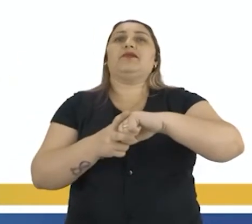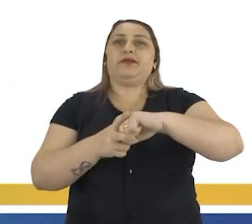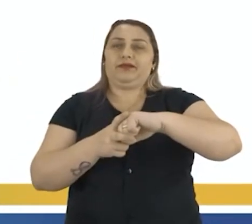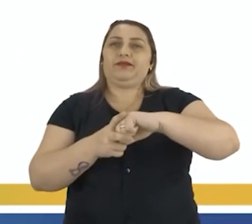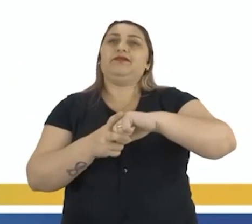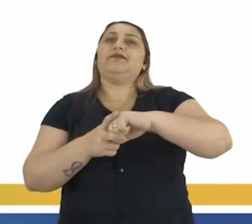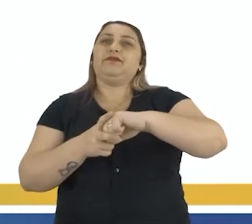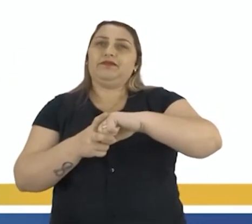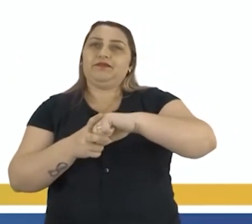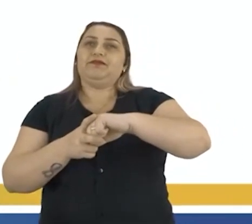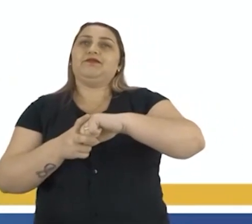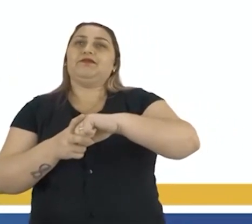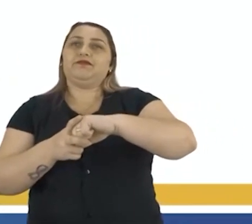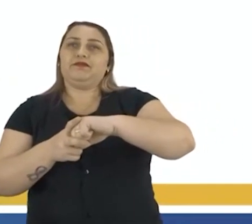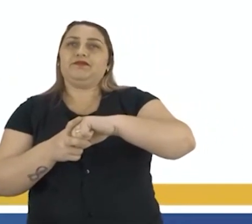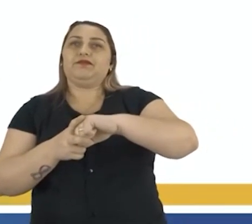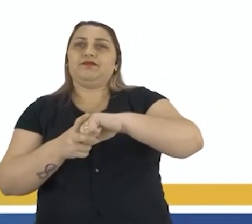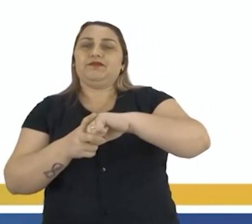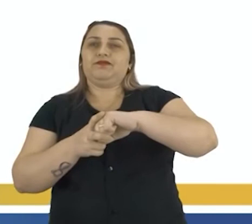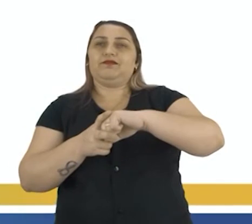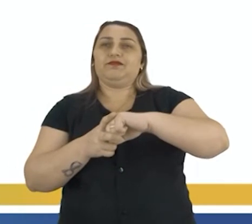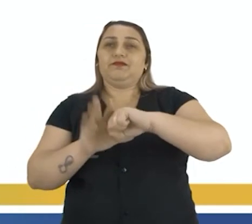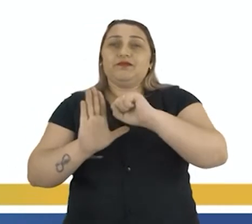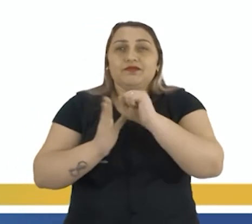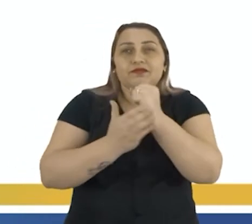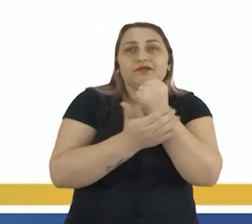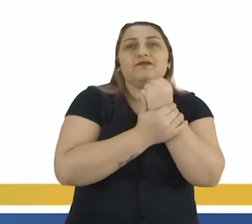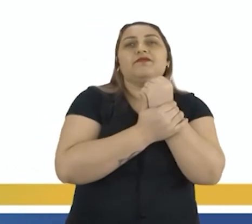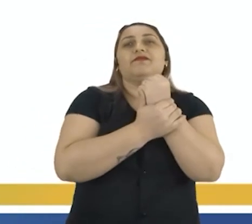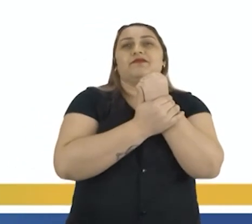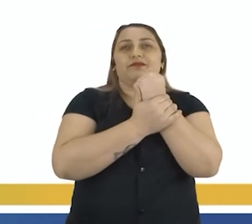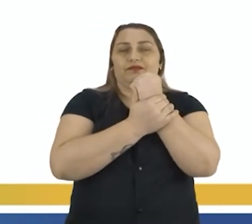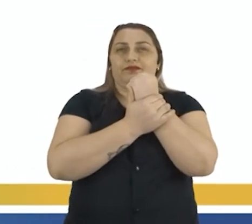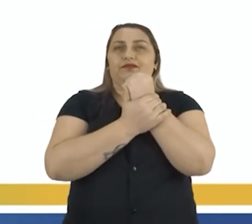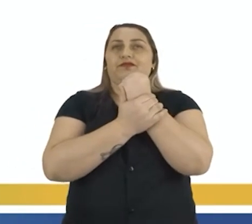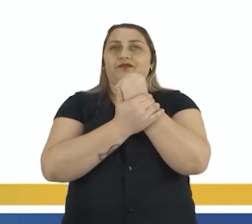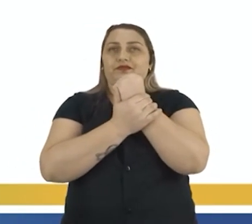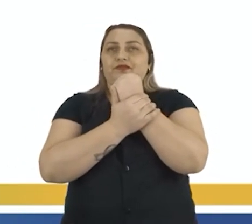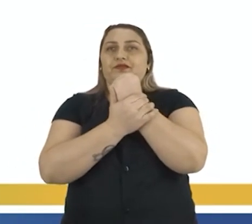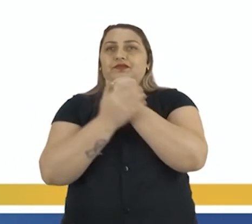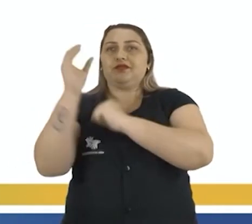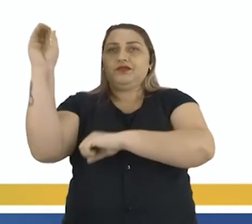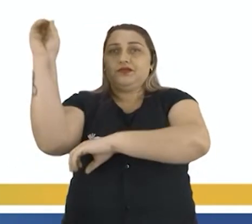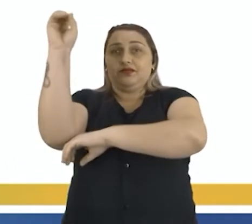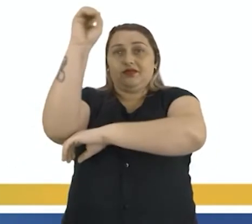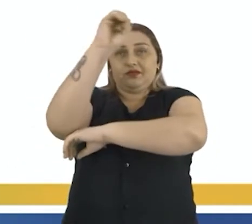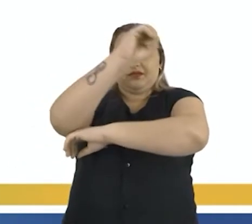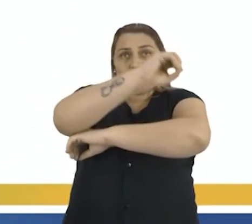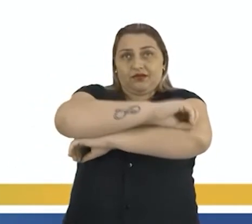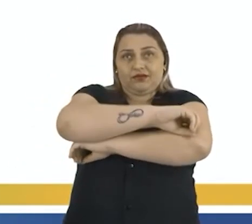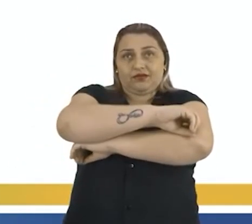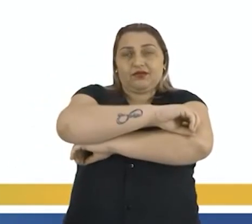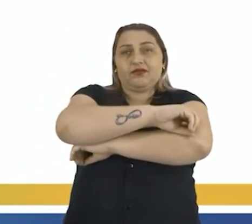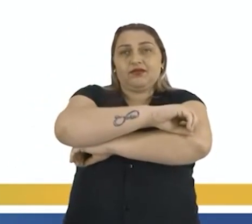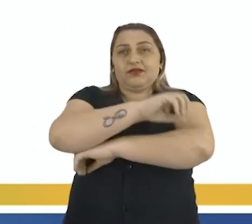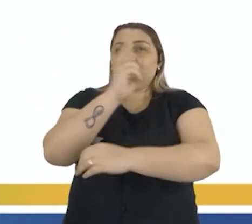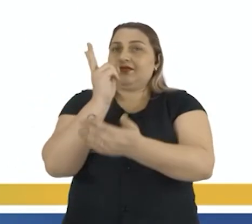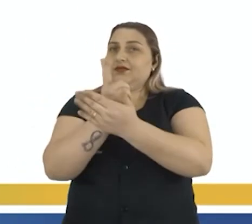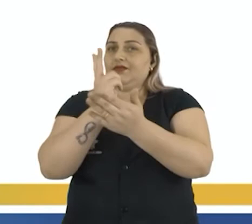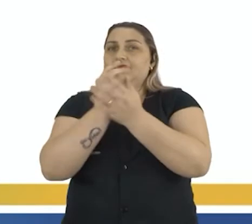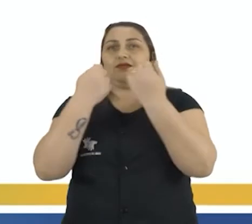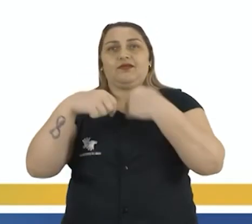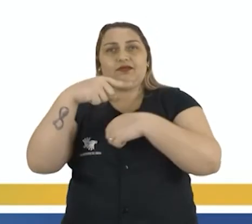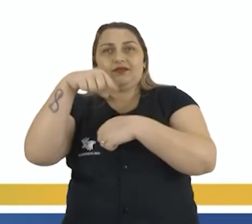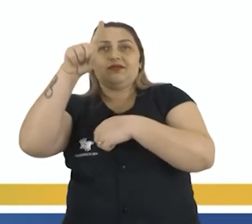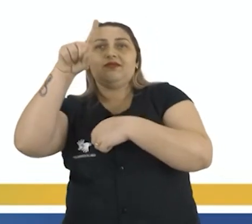respostinha é um verbo com sentido de ocultar-se. Então, o pôr do sol, quando você for escrever no seu texto, sempre tem que